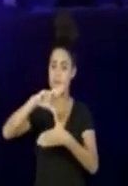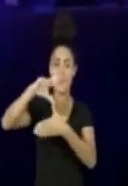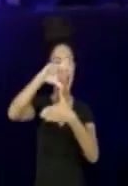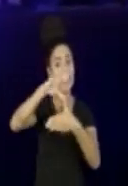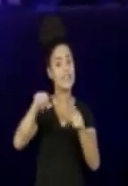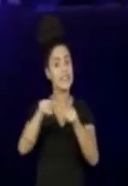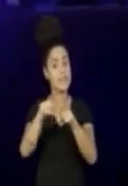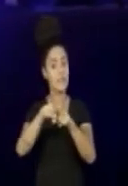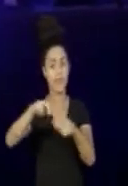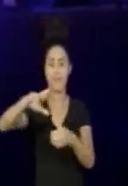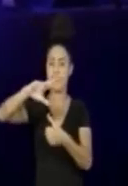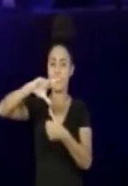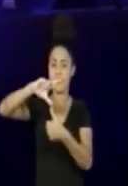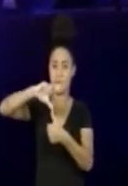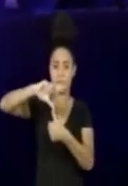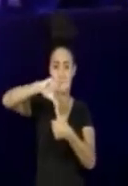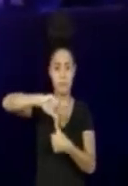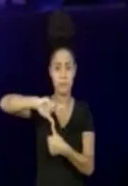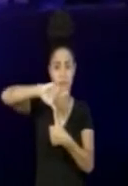Caribe.